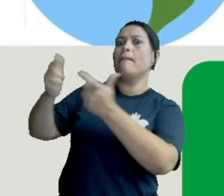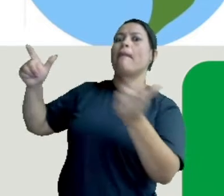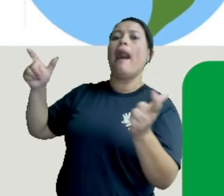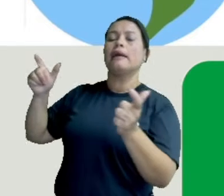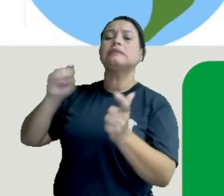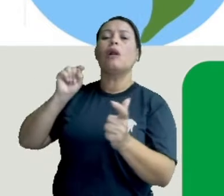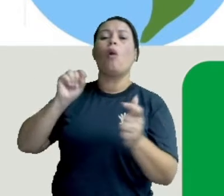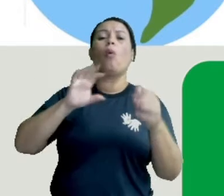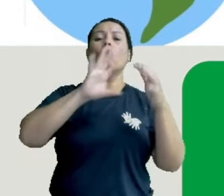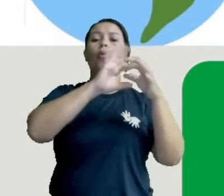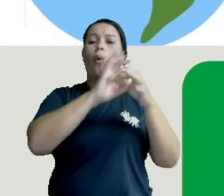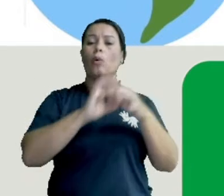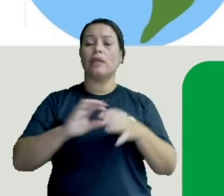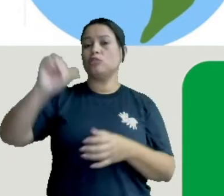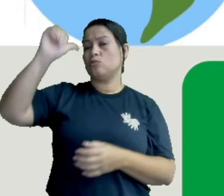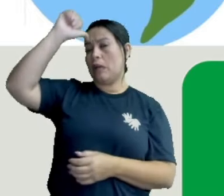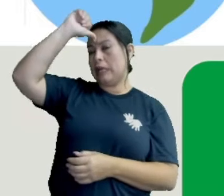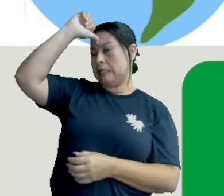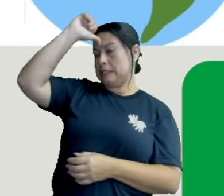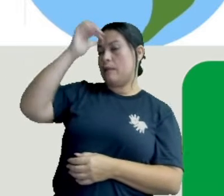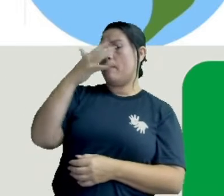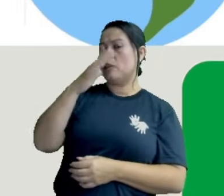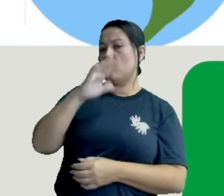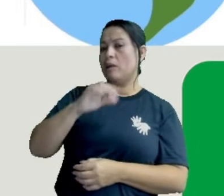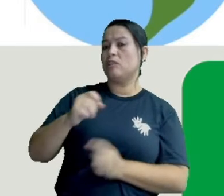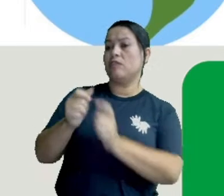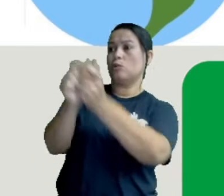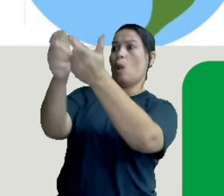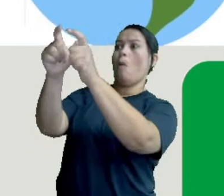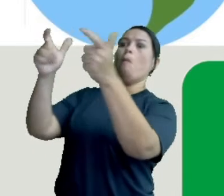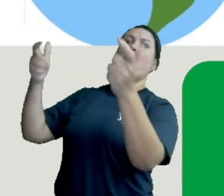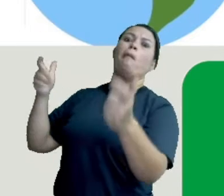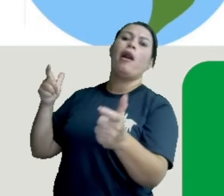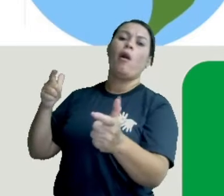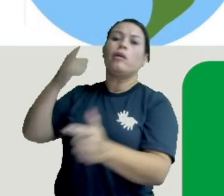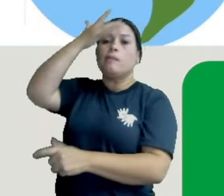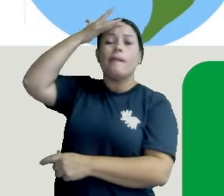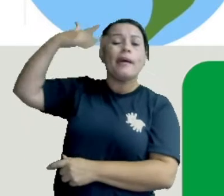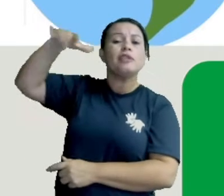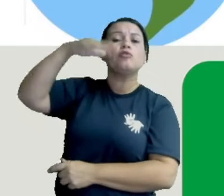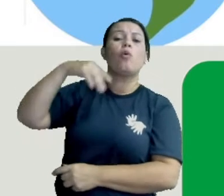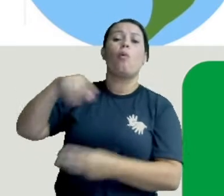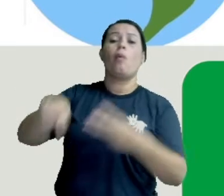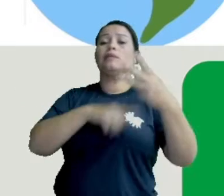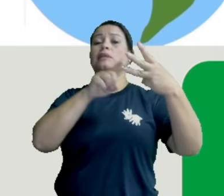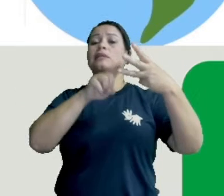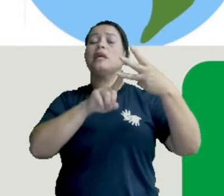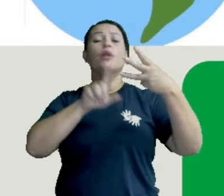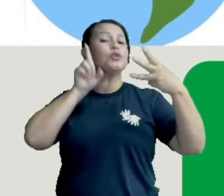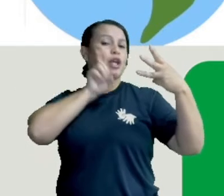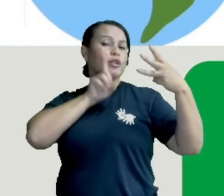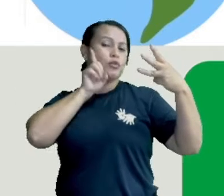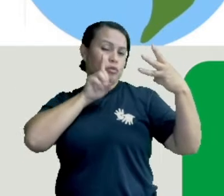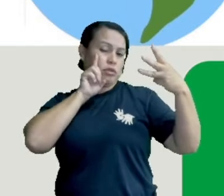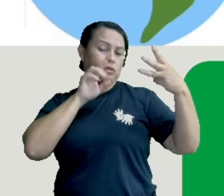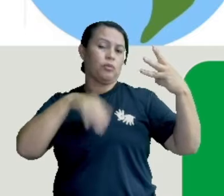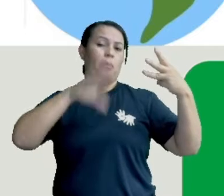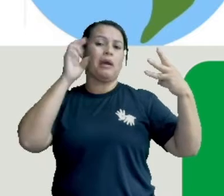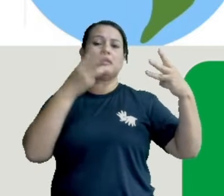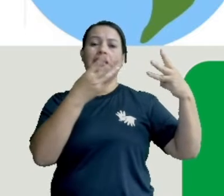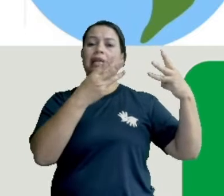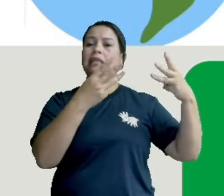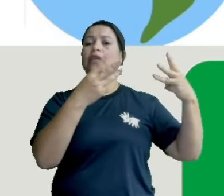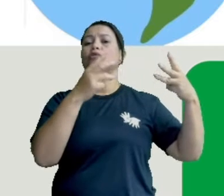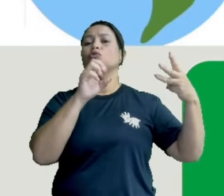nesse contexto, a Índia, em poucos anos, vai se tornar o país mais populoso do mundo. Terceiro, os Estados Unidos, com mais de 330 milhões de